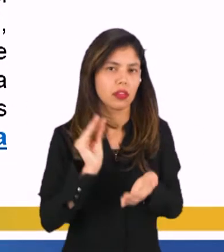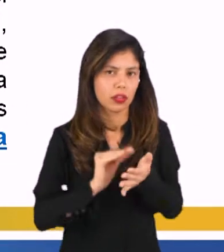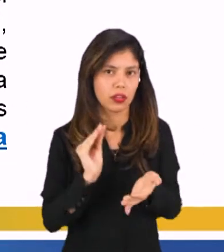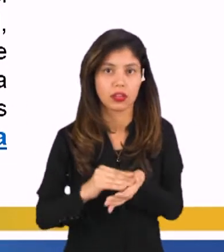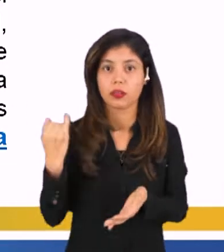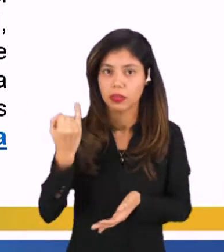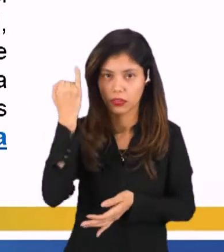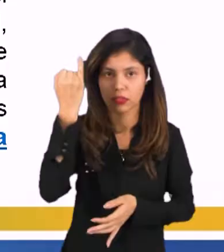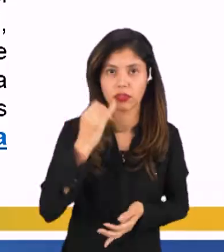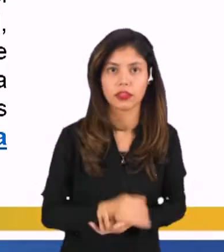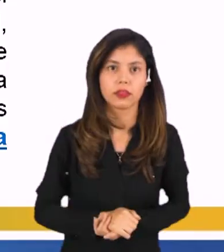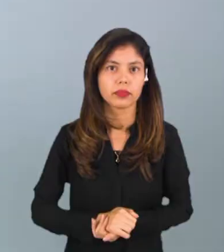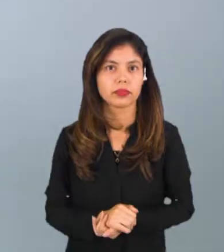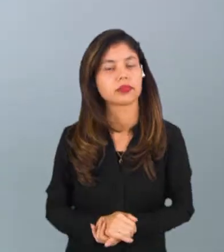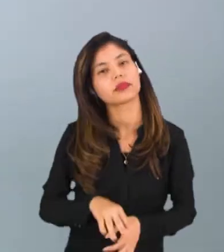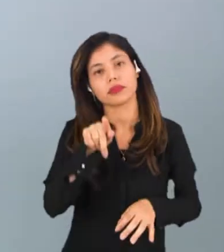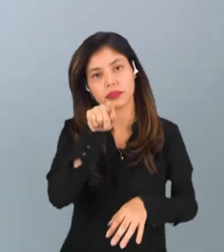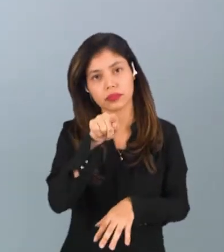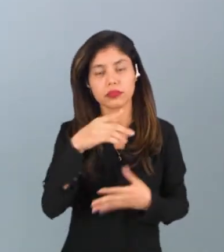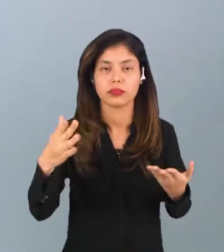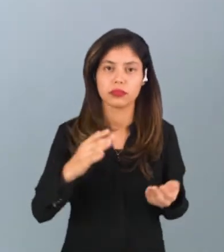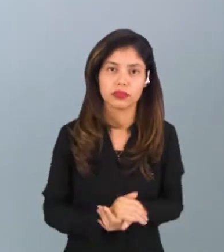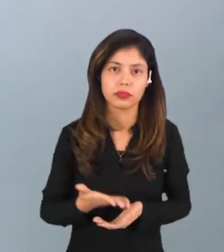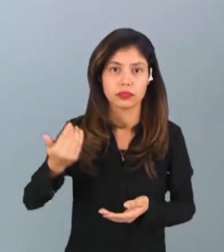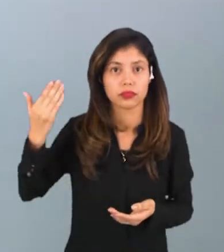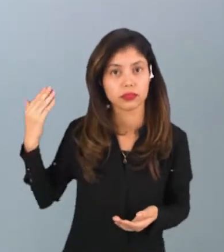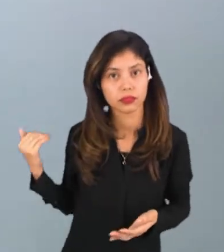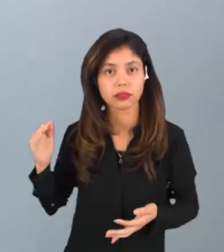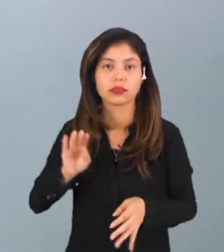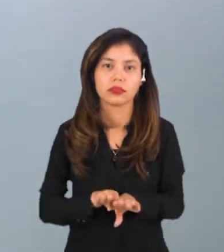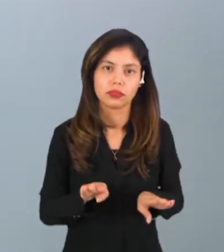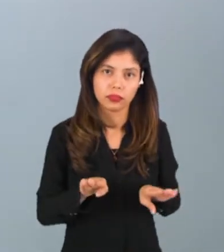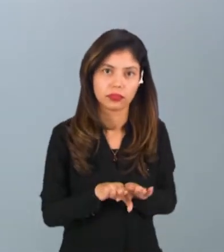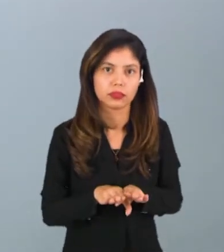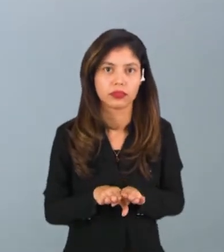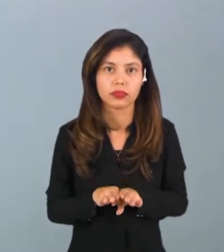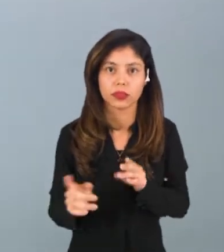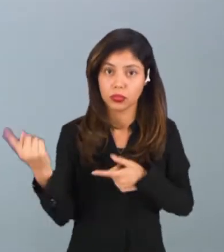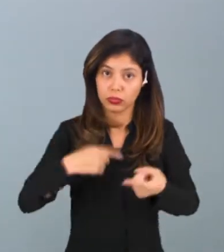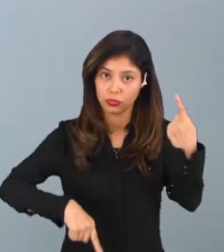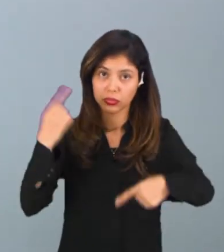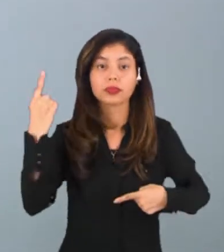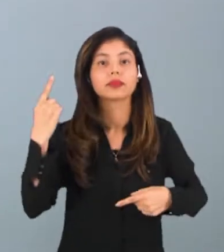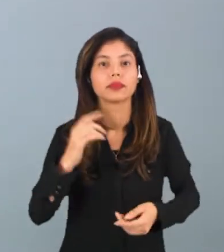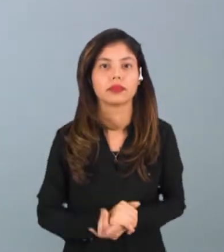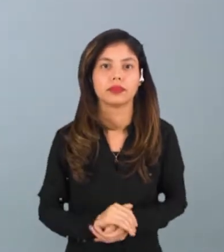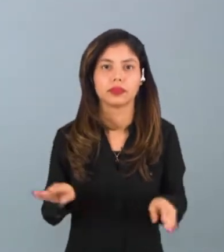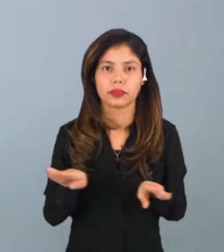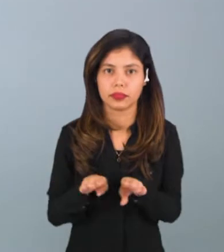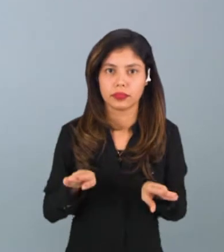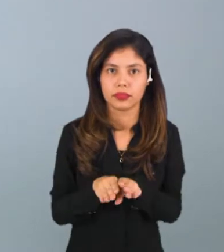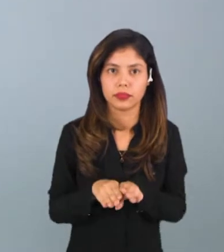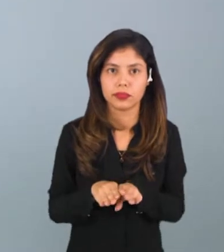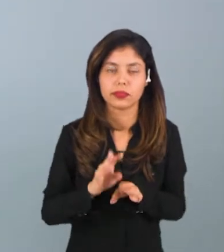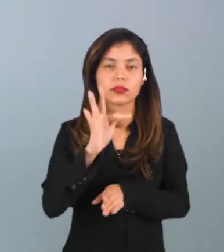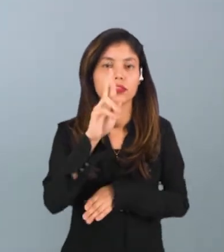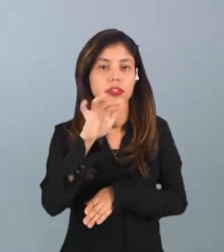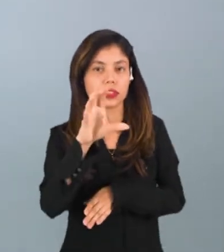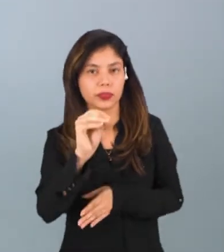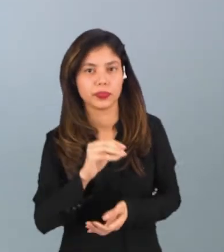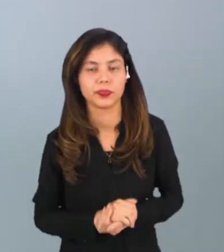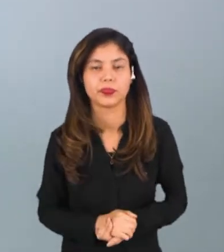muito importantes, desde os seus acertos, né, os seus sucessos e o seu fracasso,